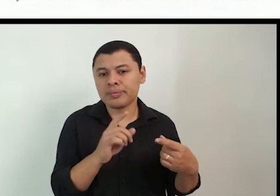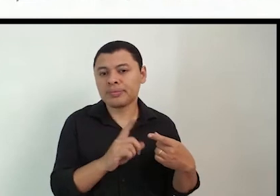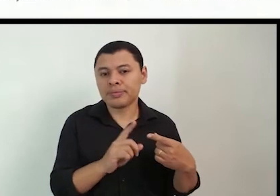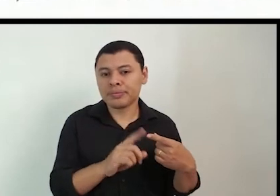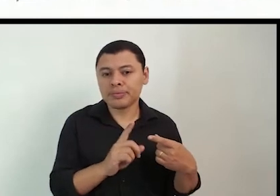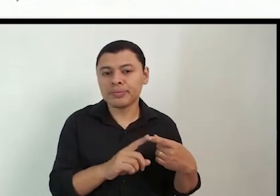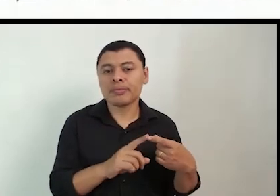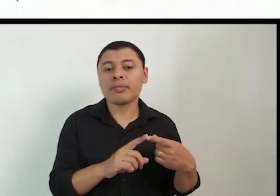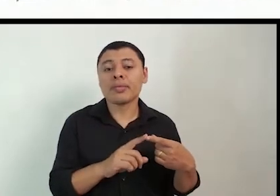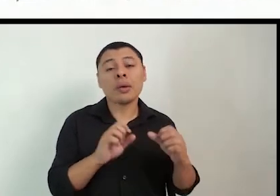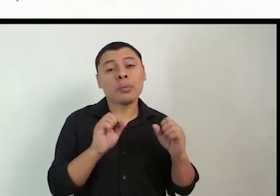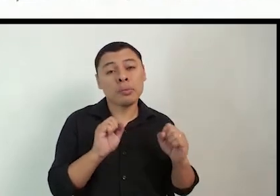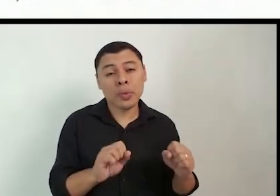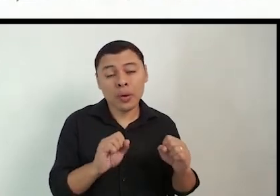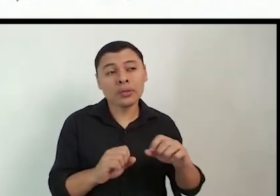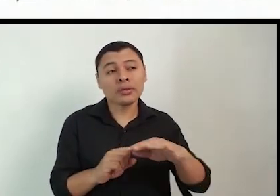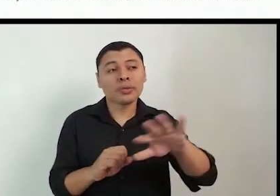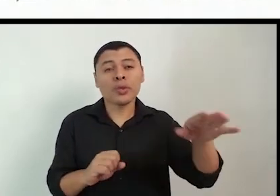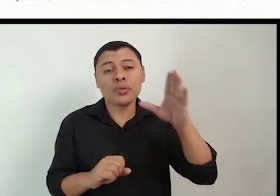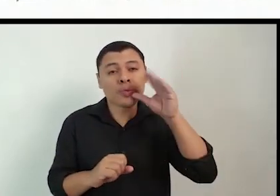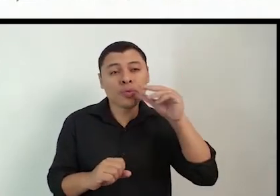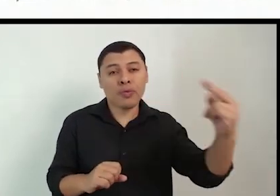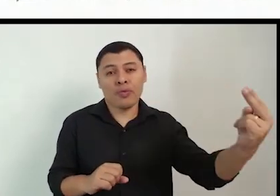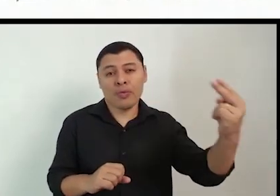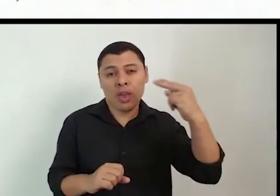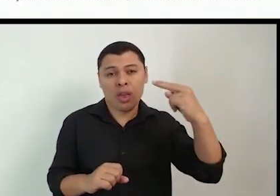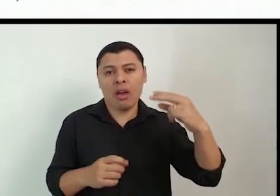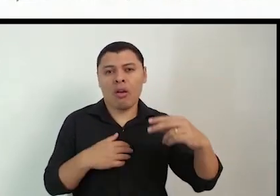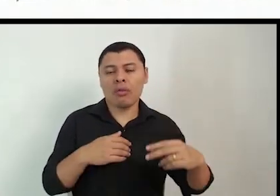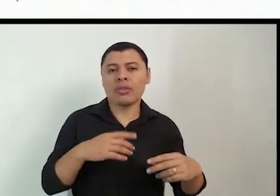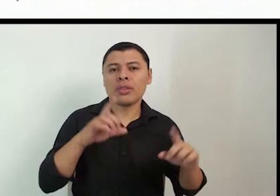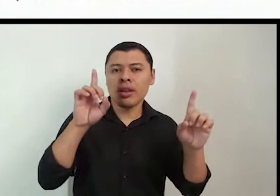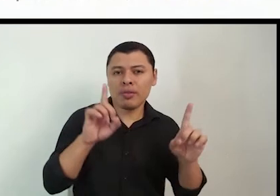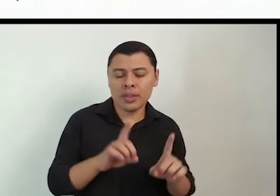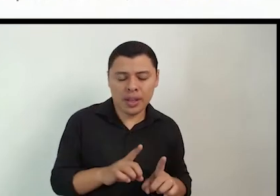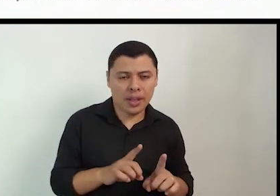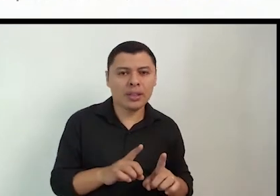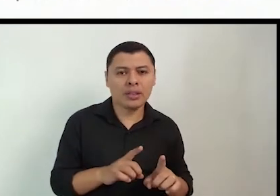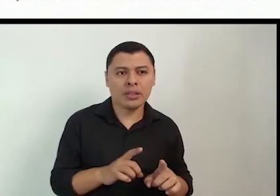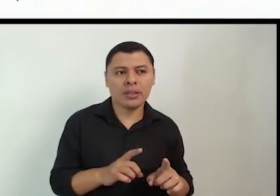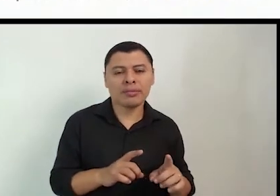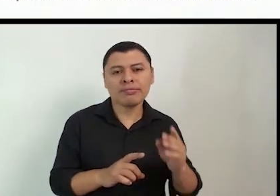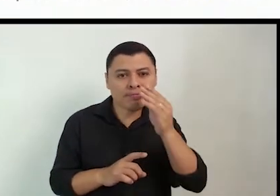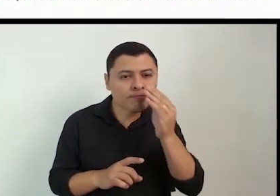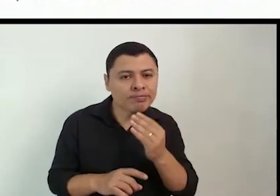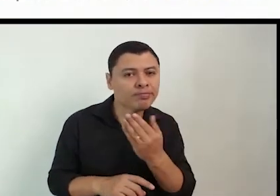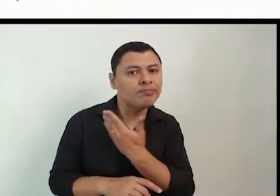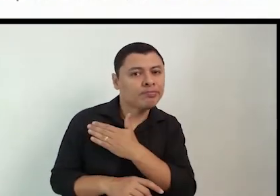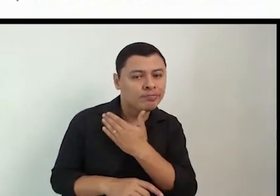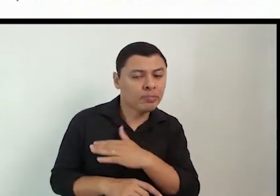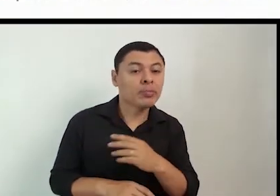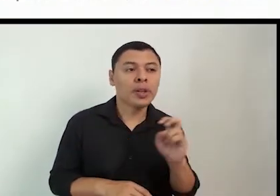tratamento negativo por parte dos outros funcionários, né? O que a gente vê, por exemplo, muito